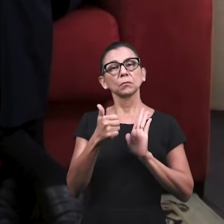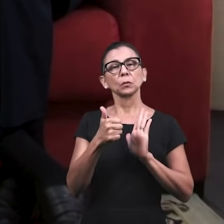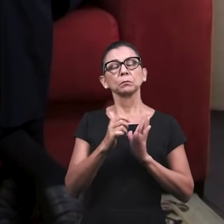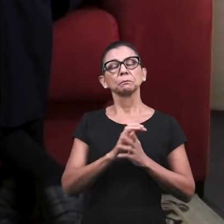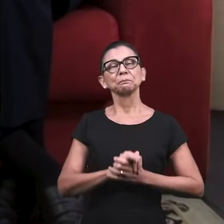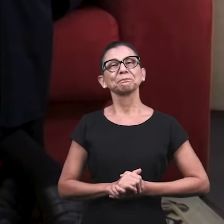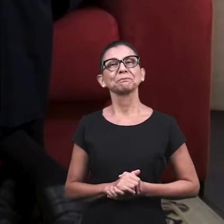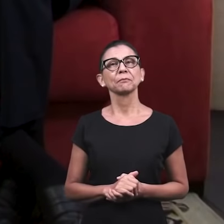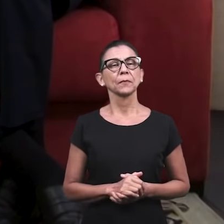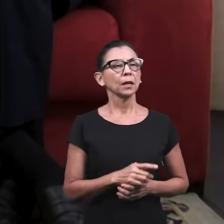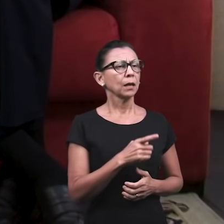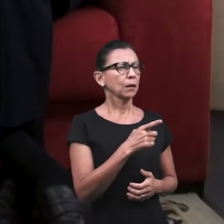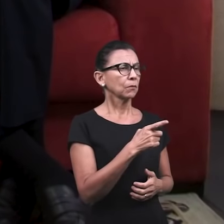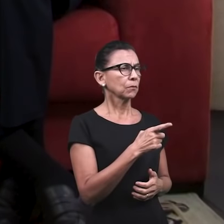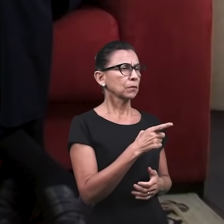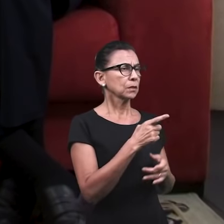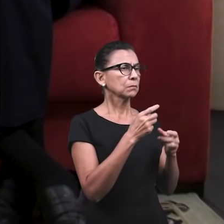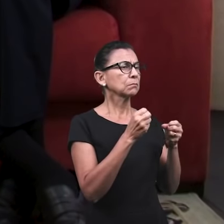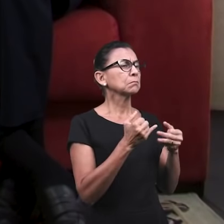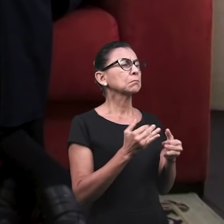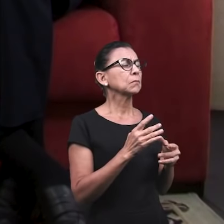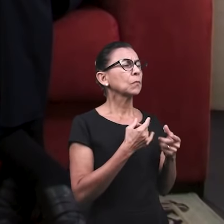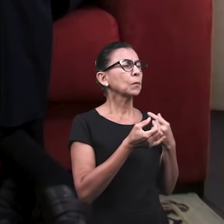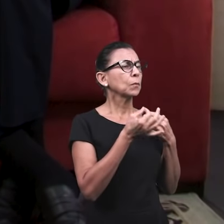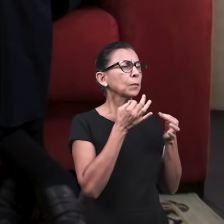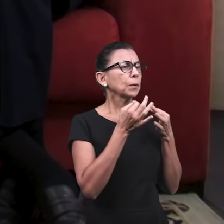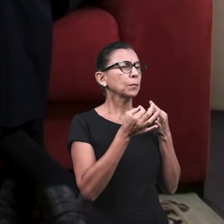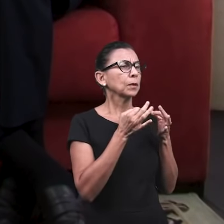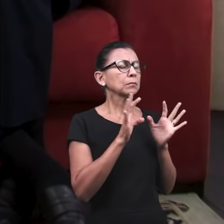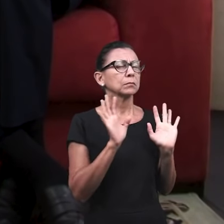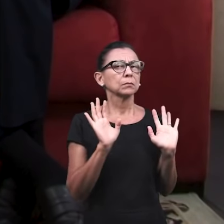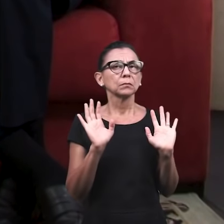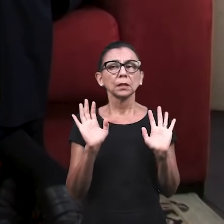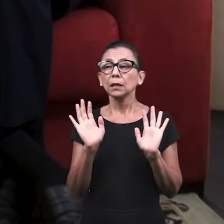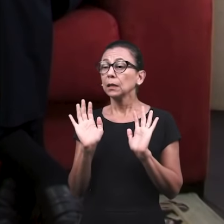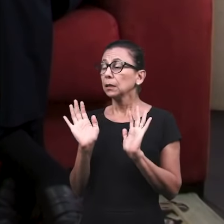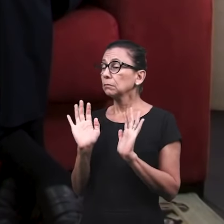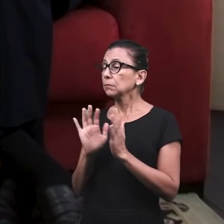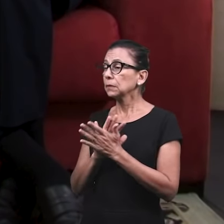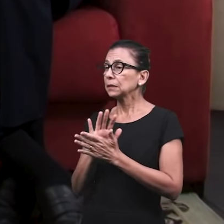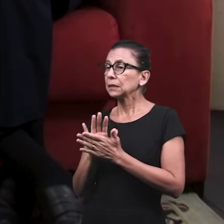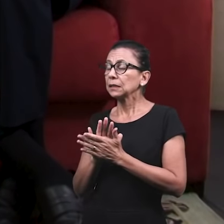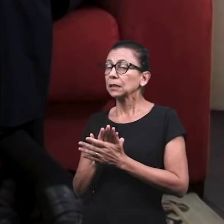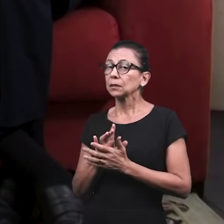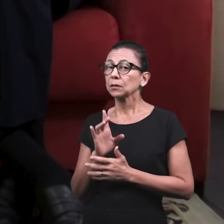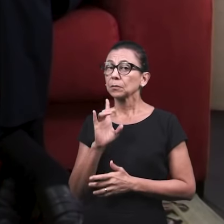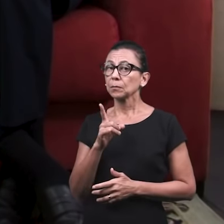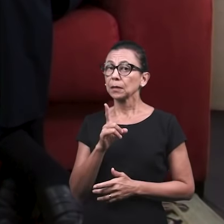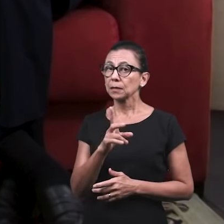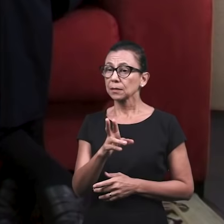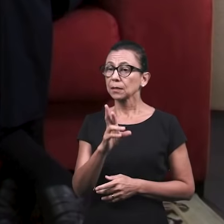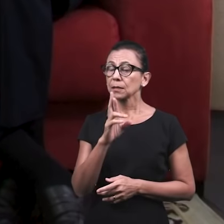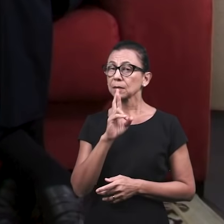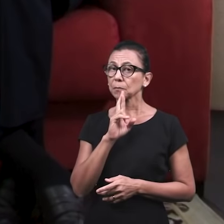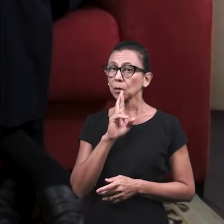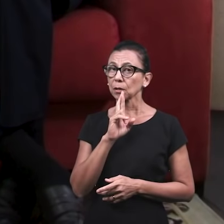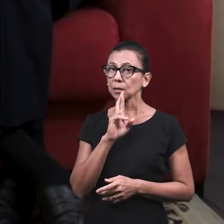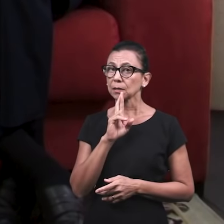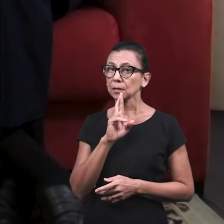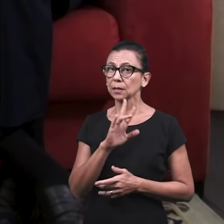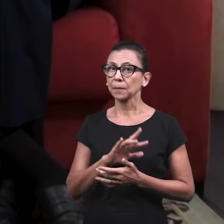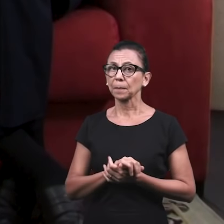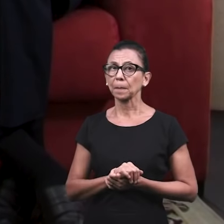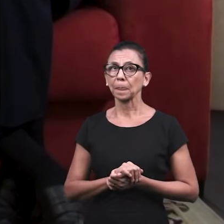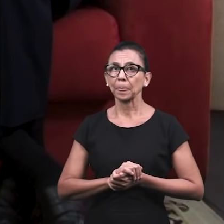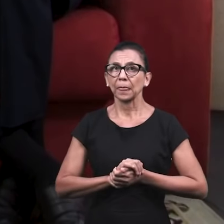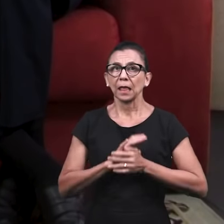participação. Meu companheiro, o que você tem a comentar a respeito? Olha, comentar nada mais a chamar a atenção da resposta dela quando ela diz: que o